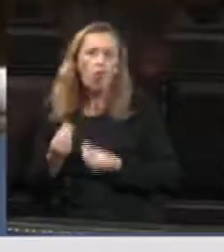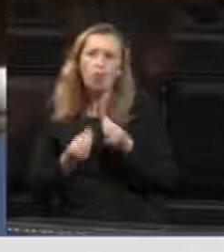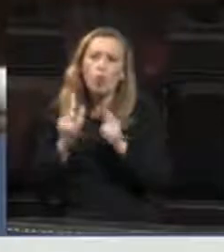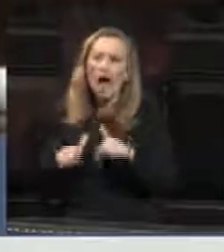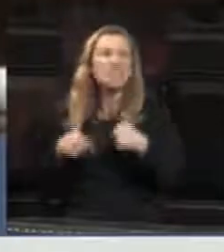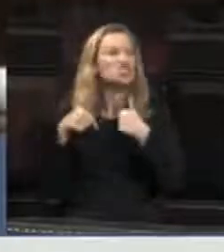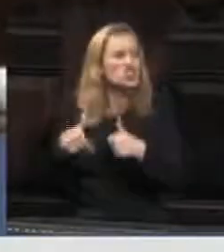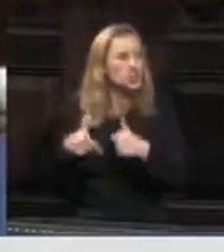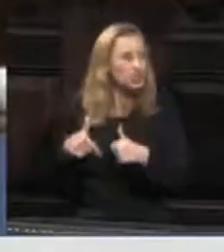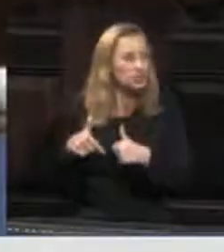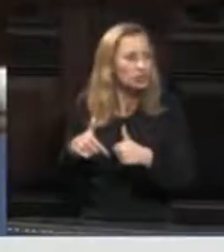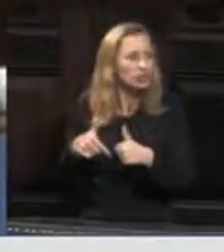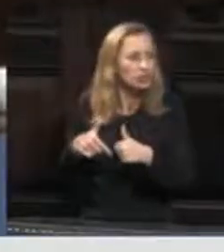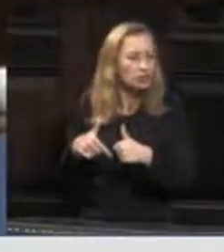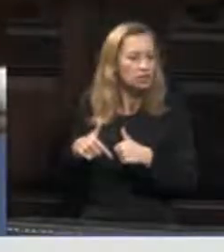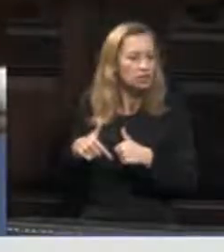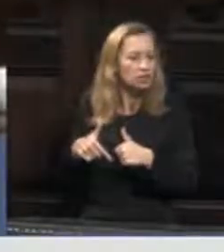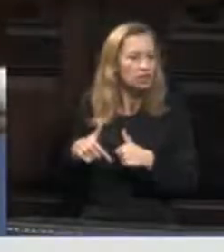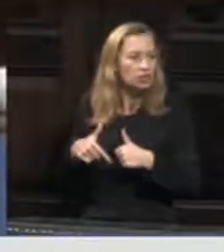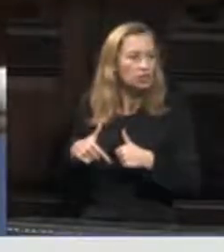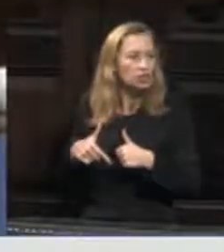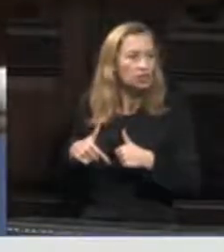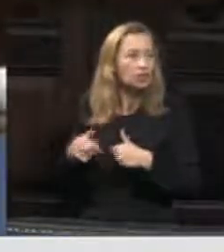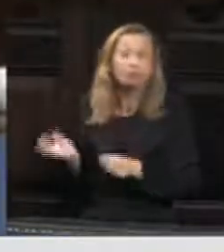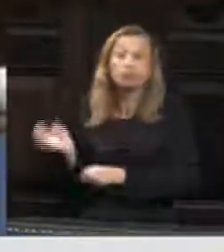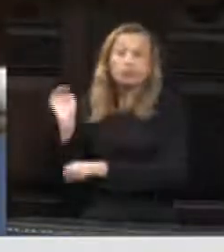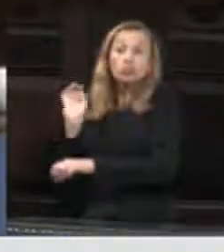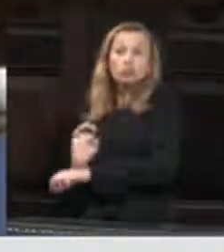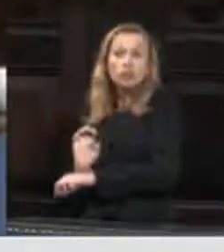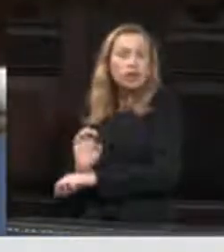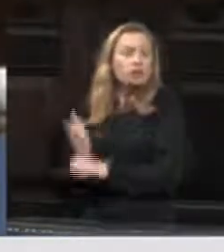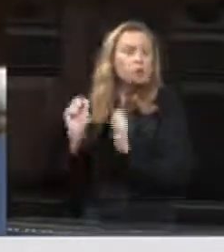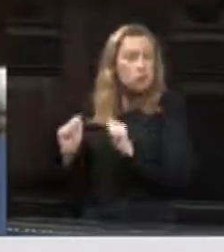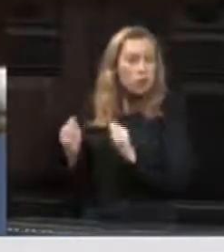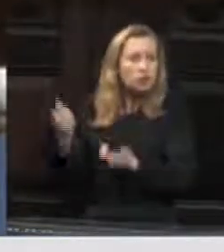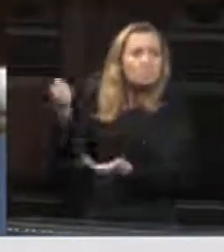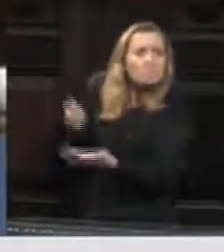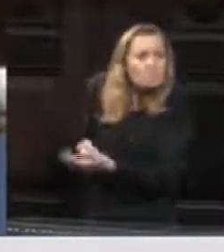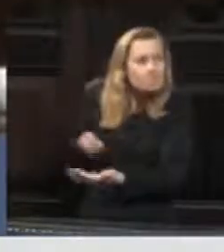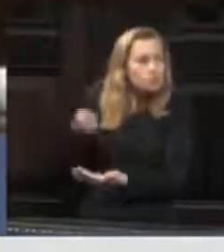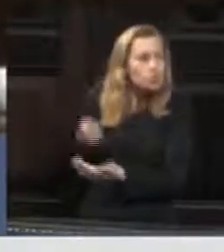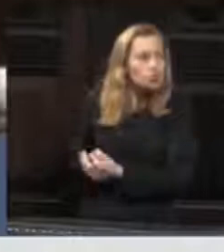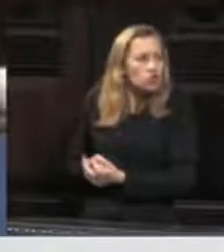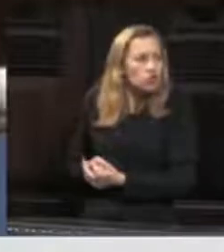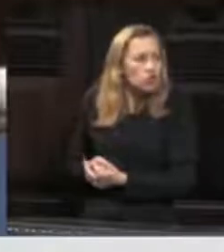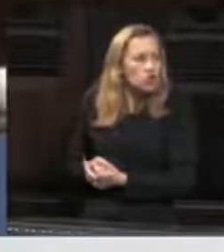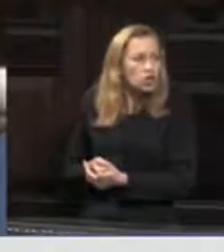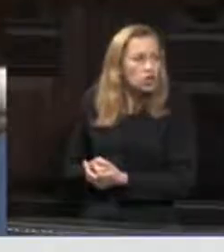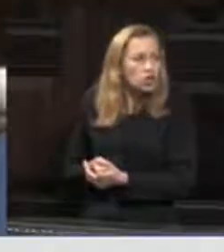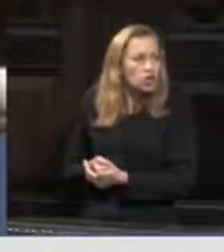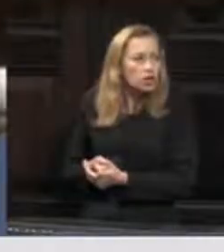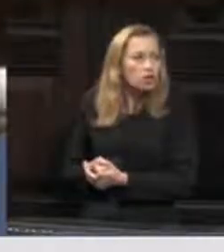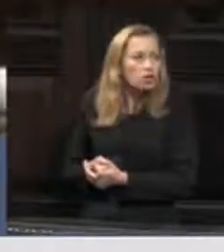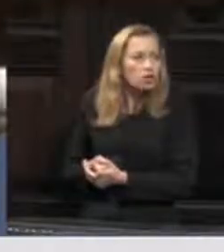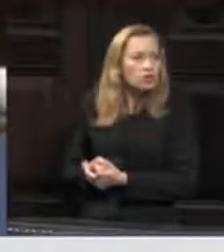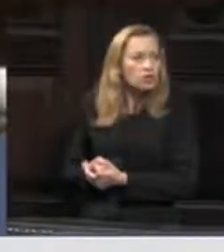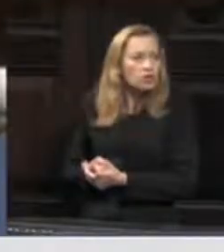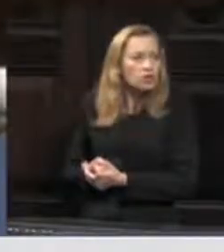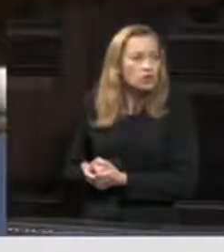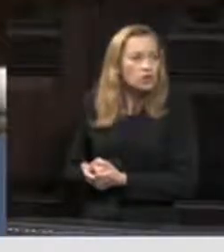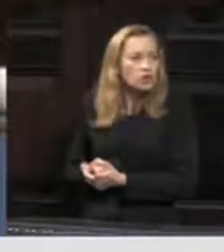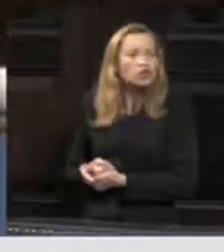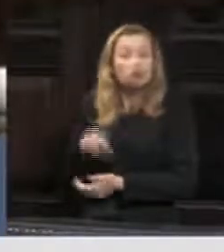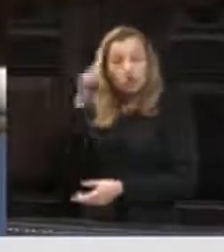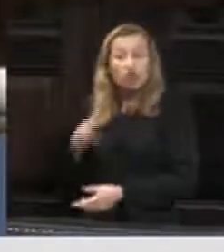para que o estado possa cobrar os créditos que ele tem a dívida ativa